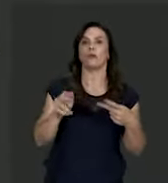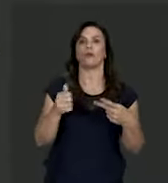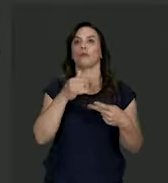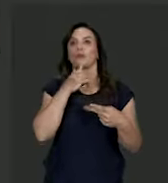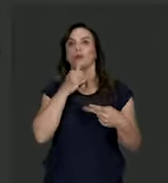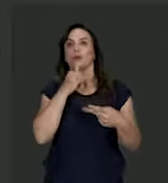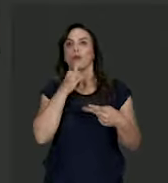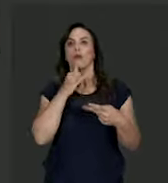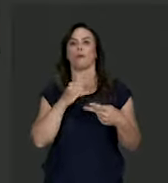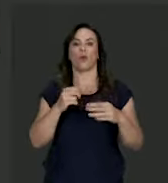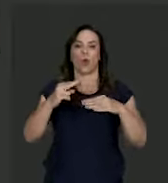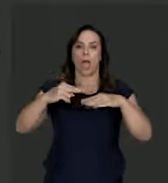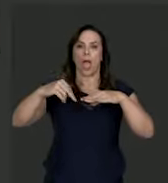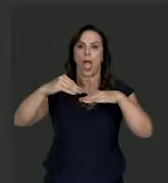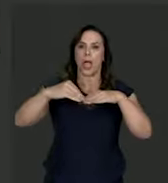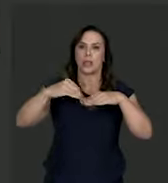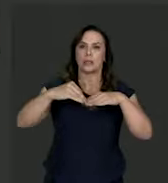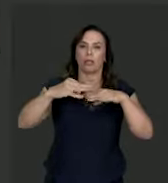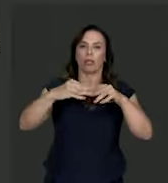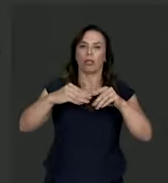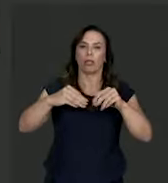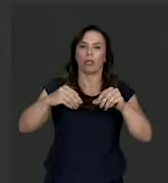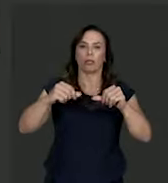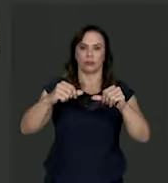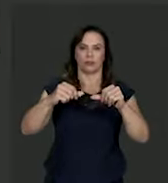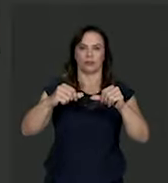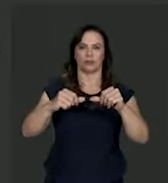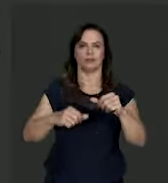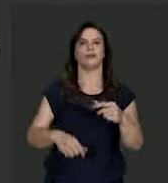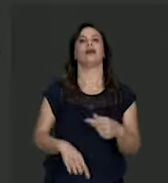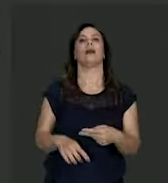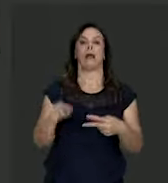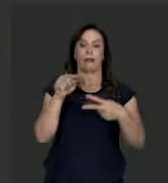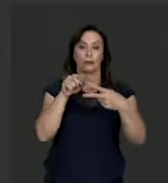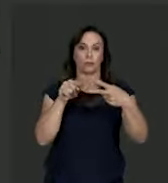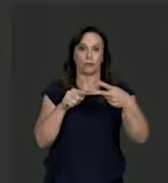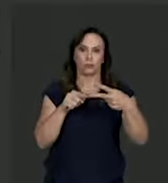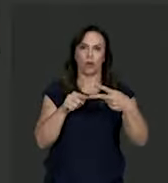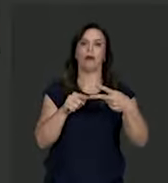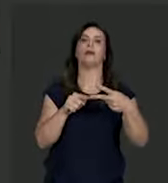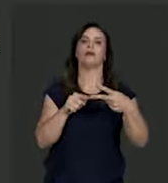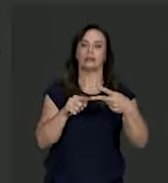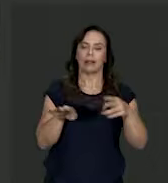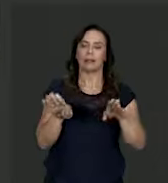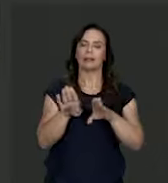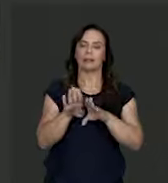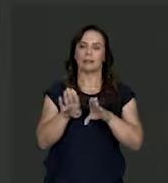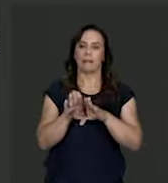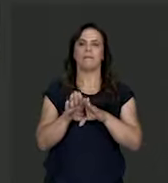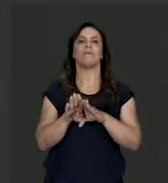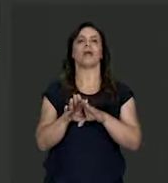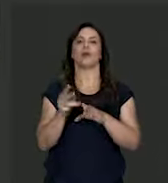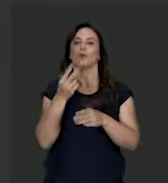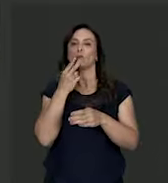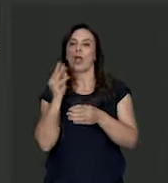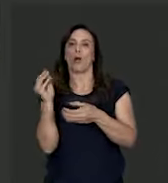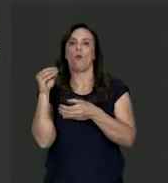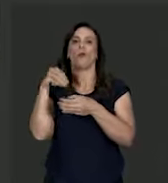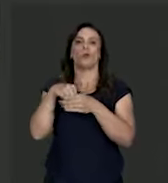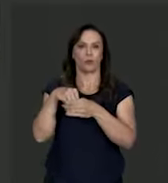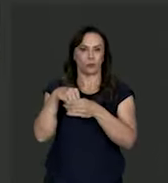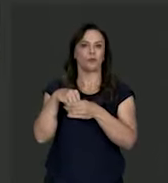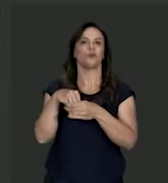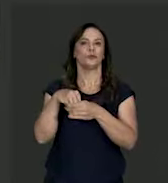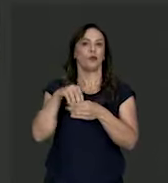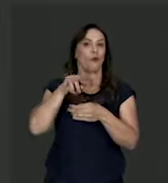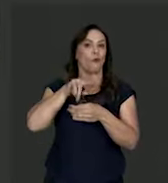duas substâncias que aparecem na composição do cigarro entre as 4.700 outras substâncias que estão